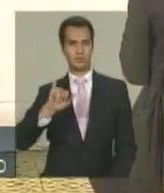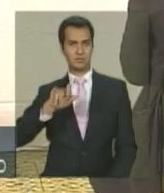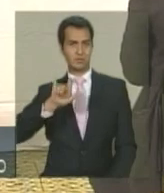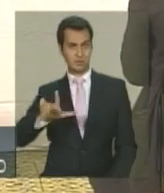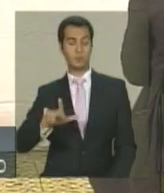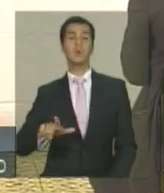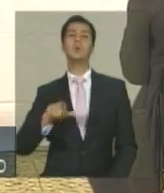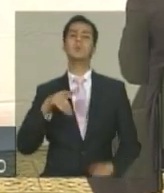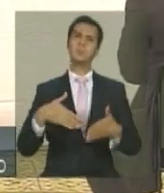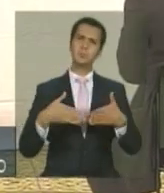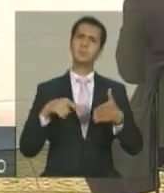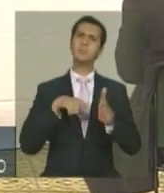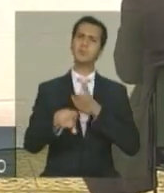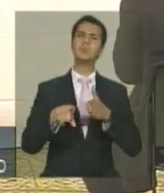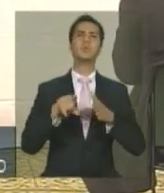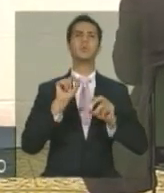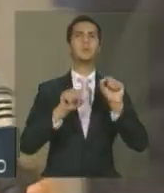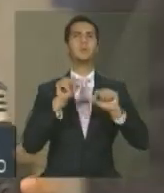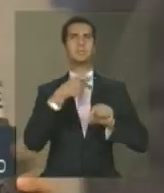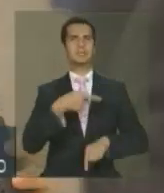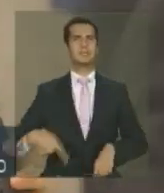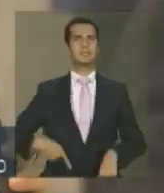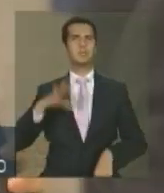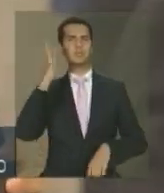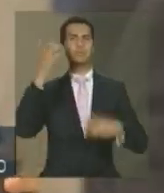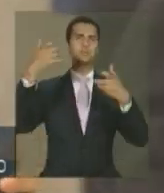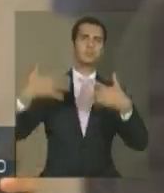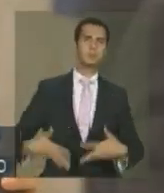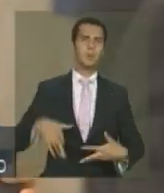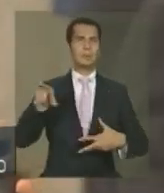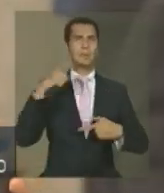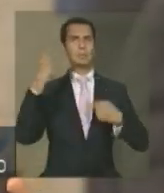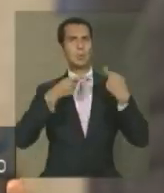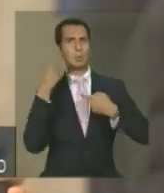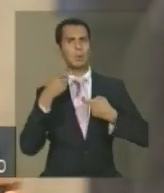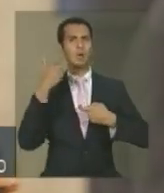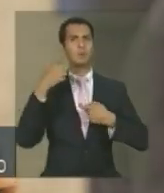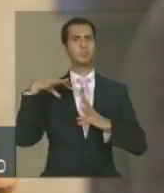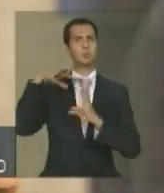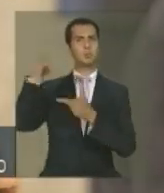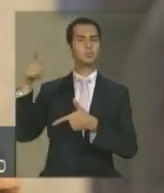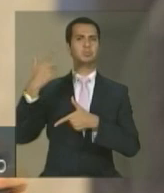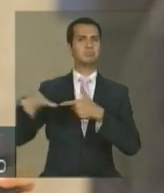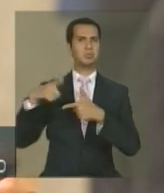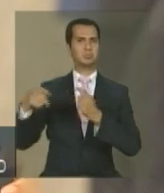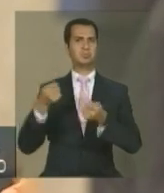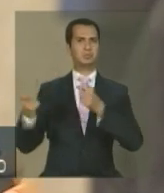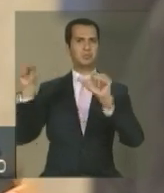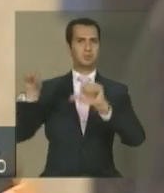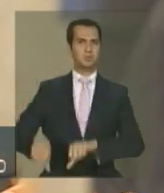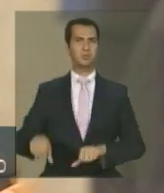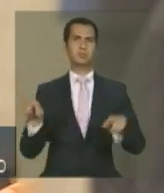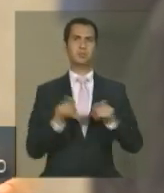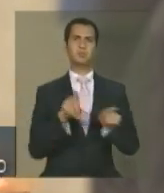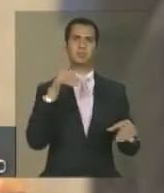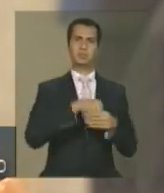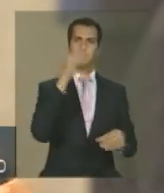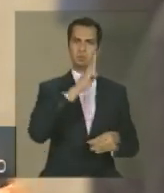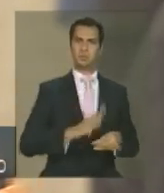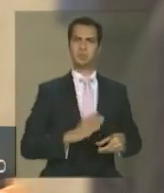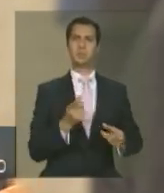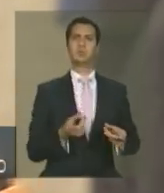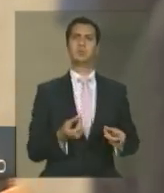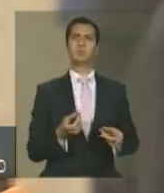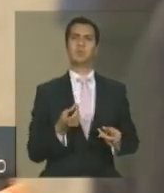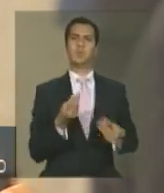Ela tem se mostrado preocupada aí com o cenário internacional e com o aquecimento do mercado e com as condições do